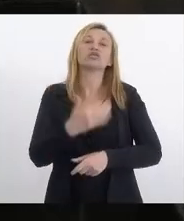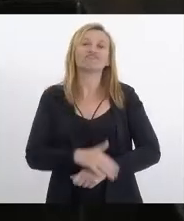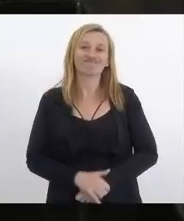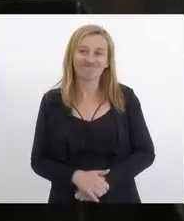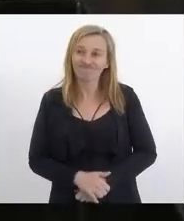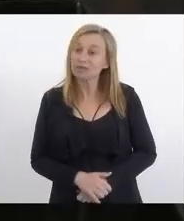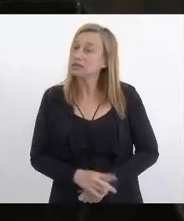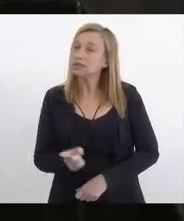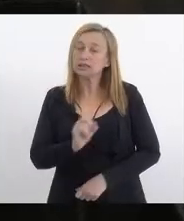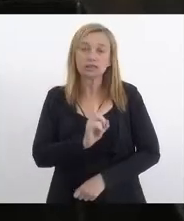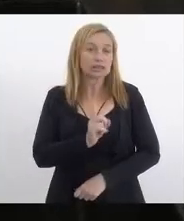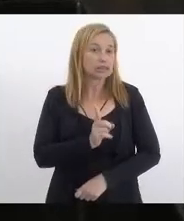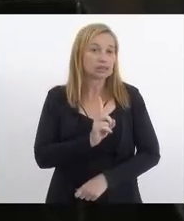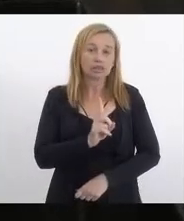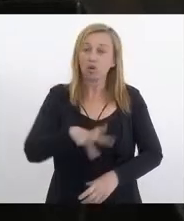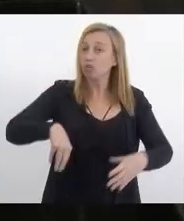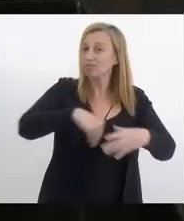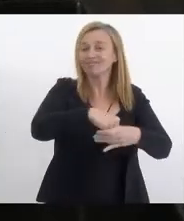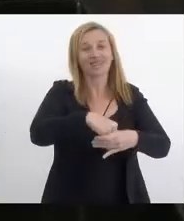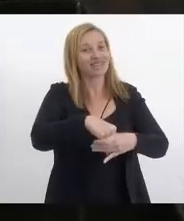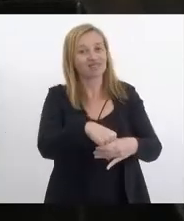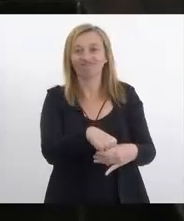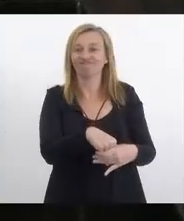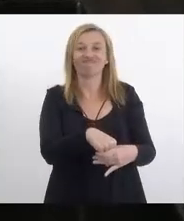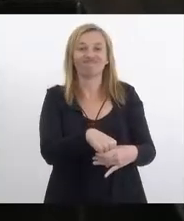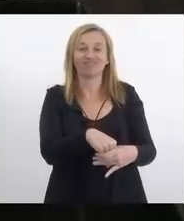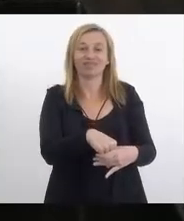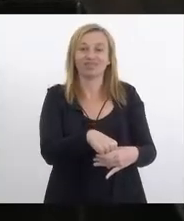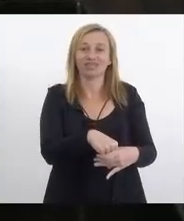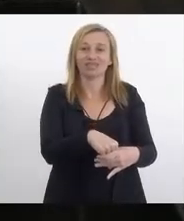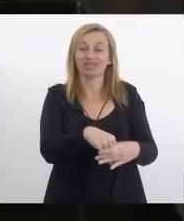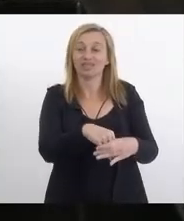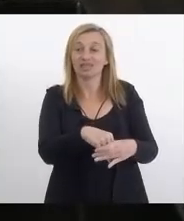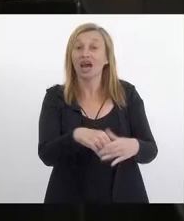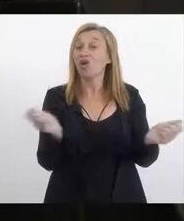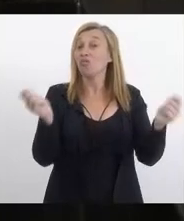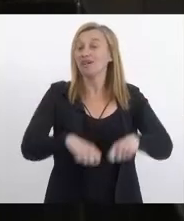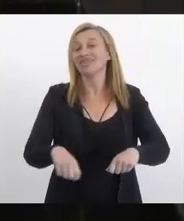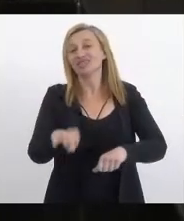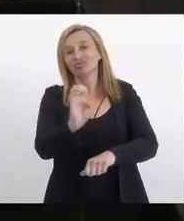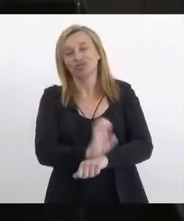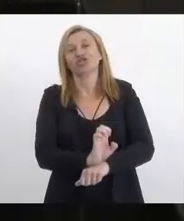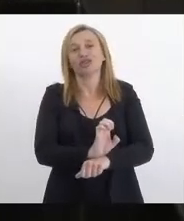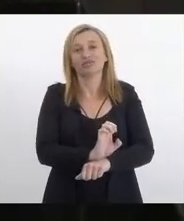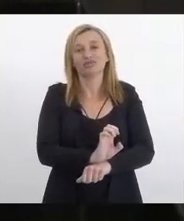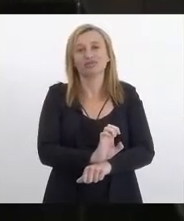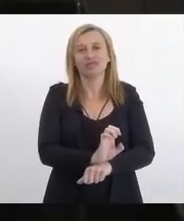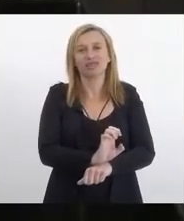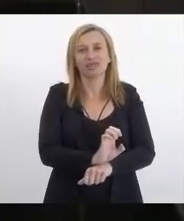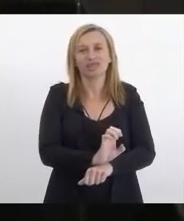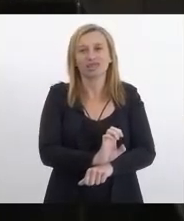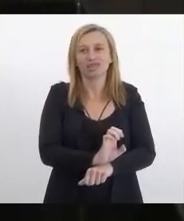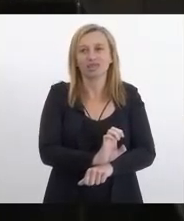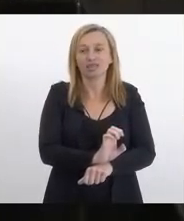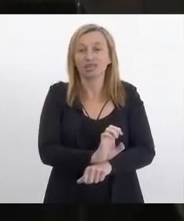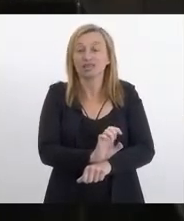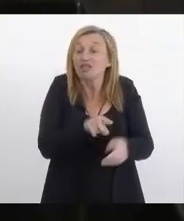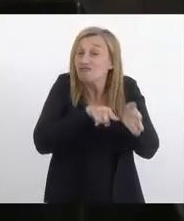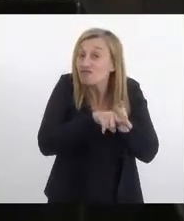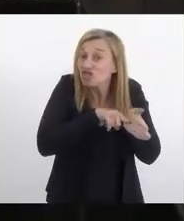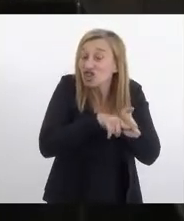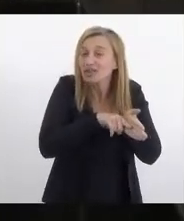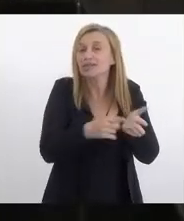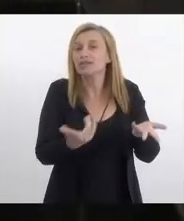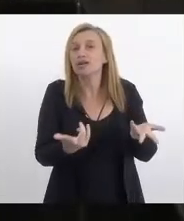Execução não integra, né, as prerrogativas e competências do Estado na apuração, na